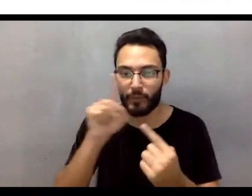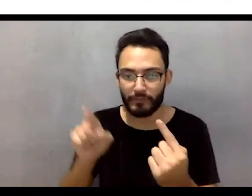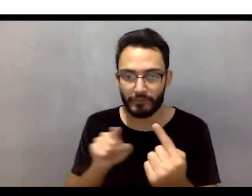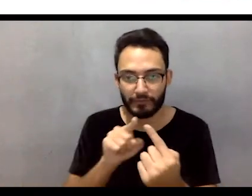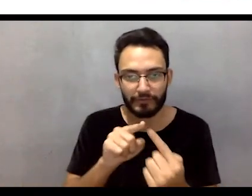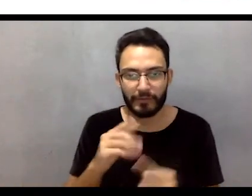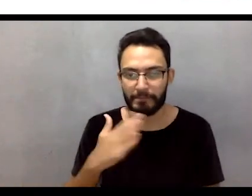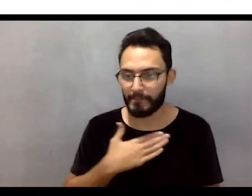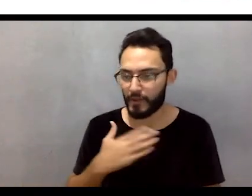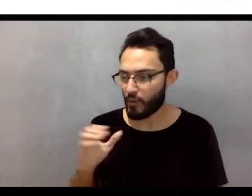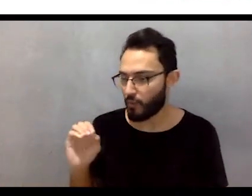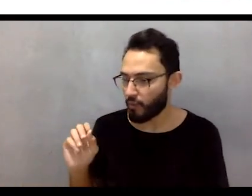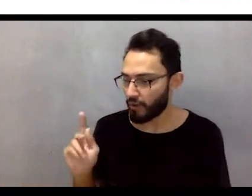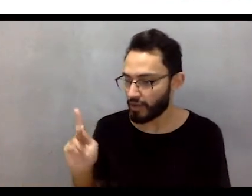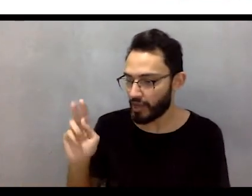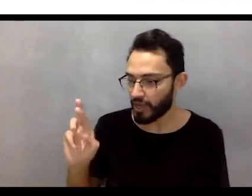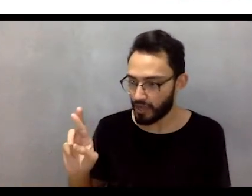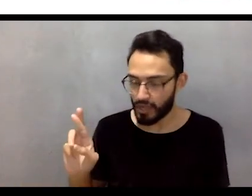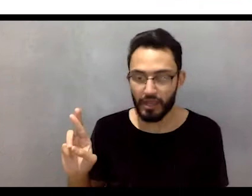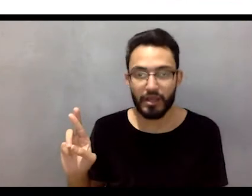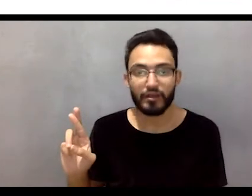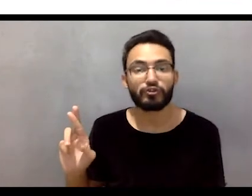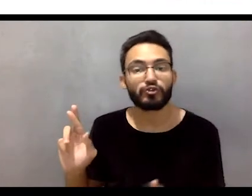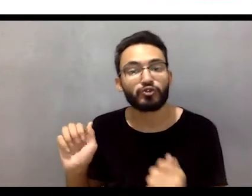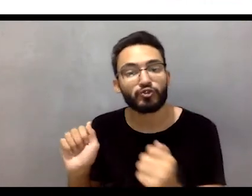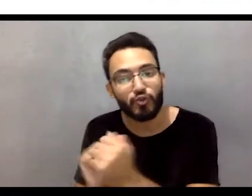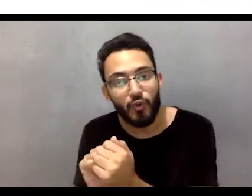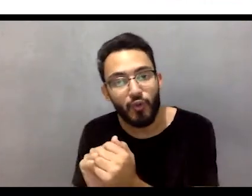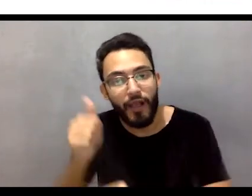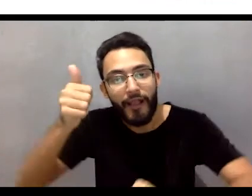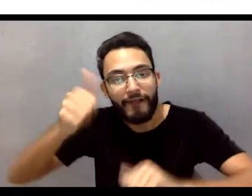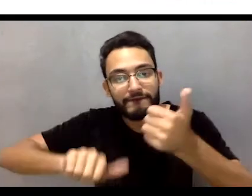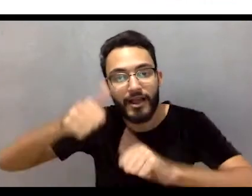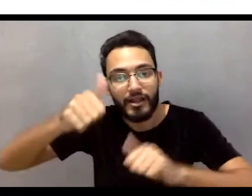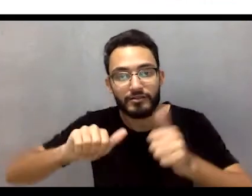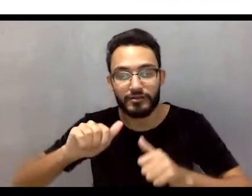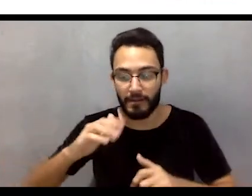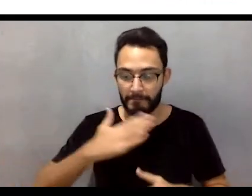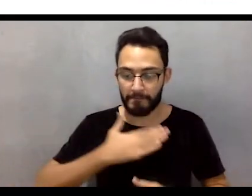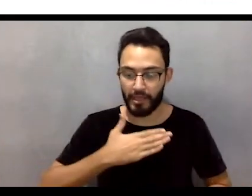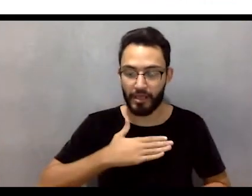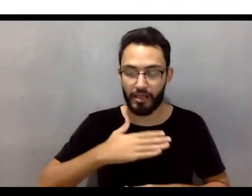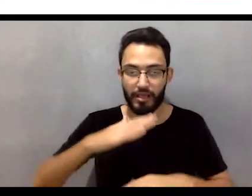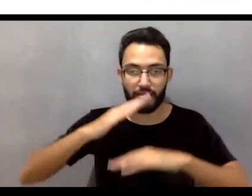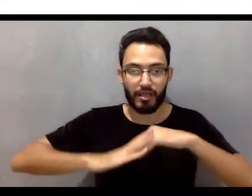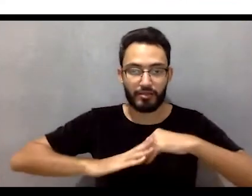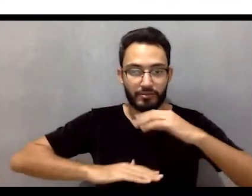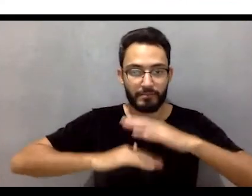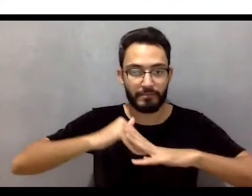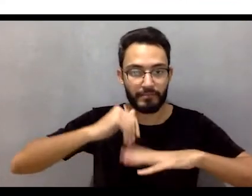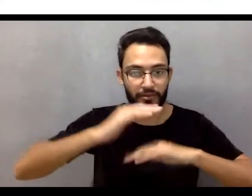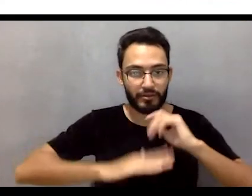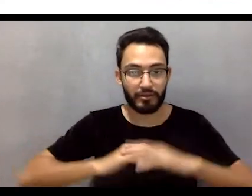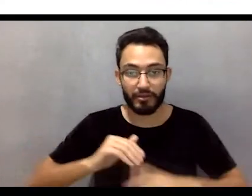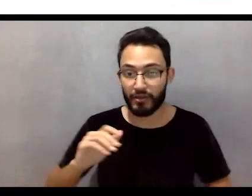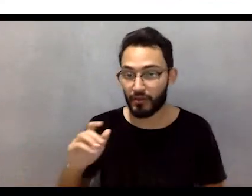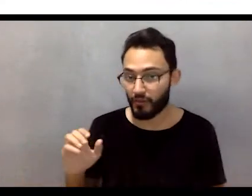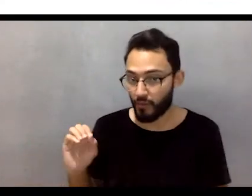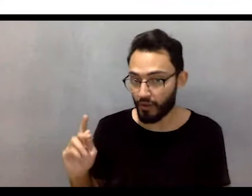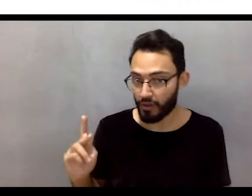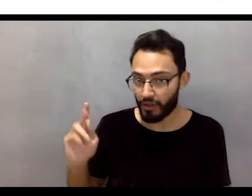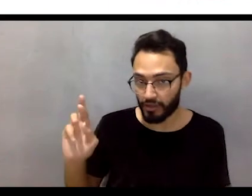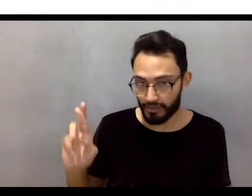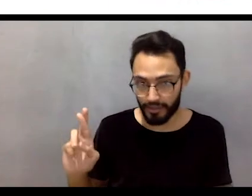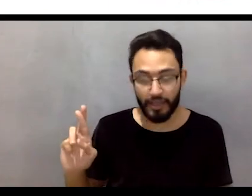minhas OKRs junto com a minha avaliação de desempenho, porque o OKR foi feito